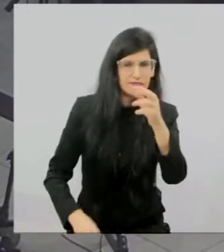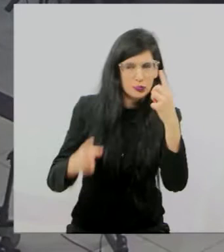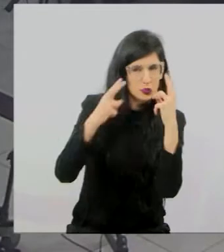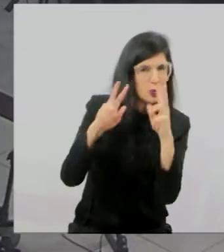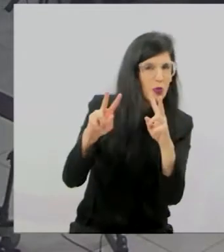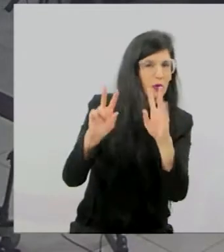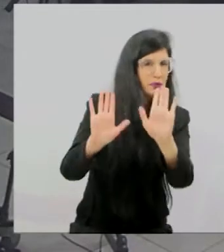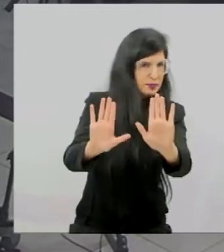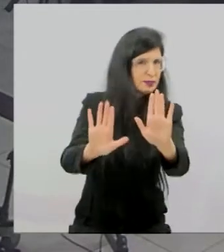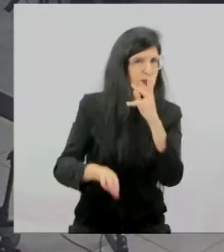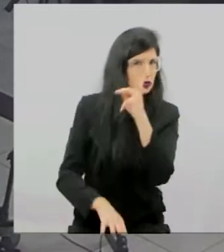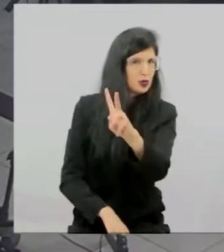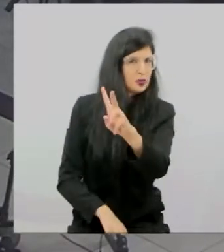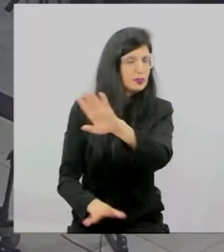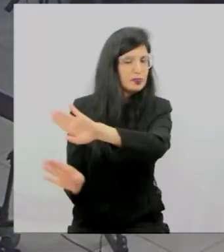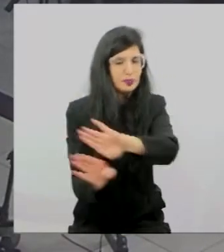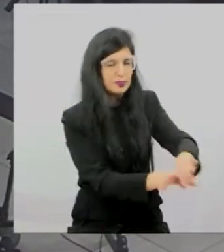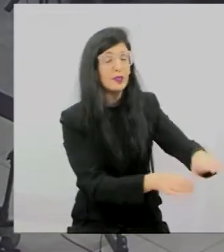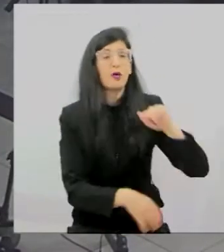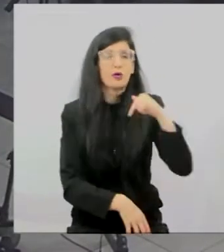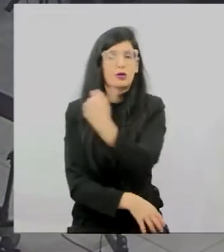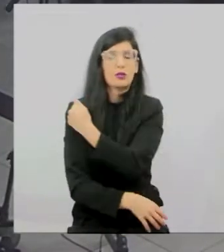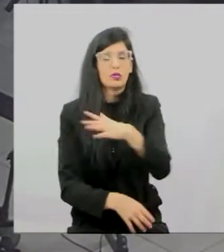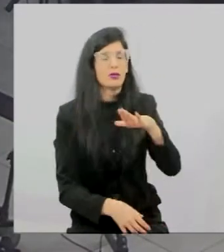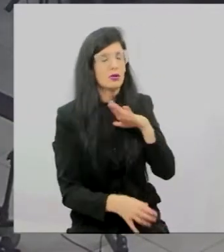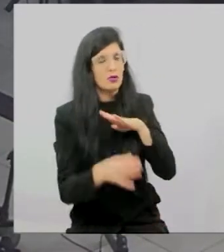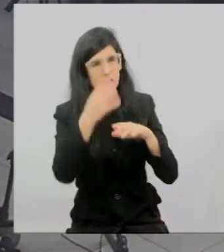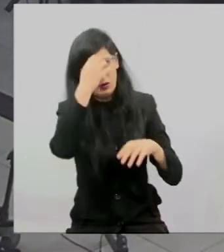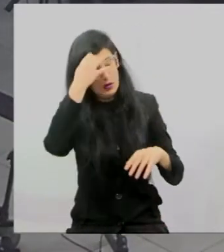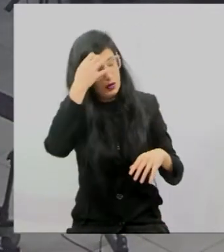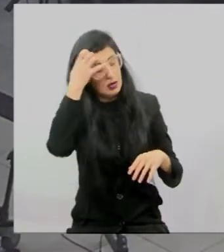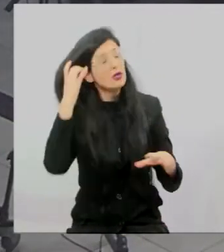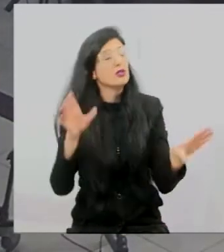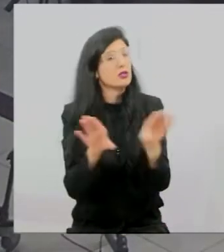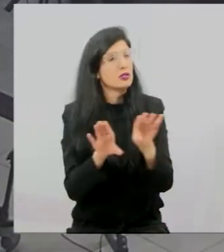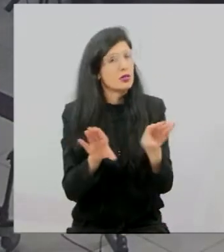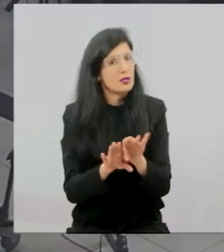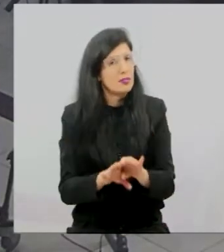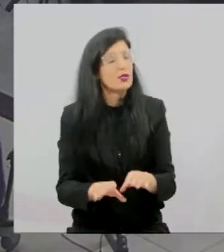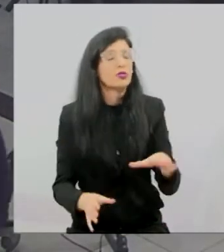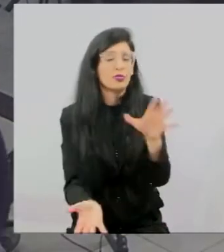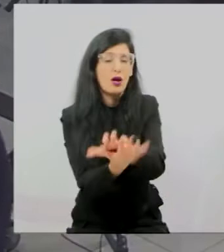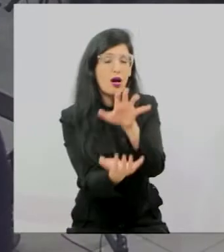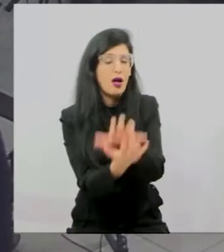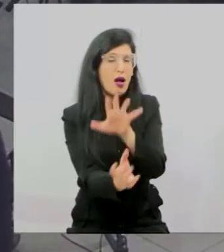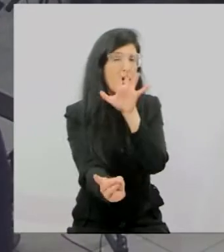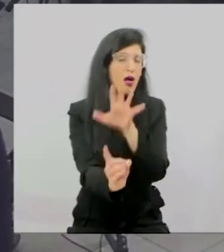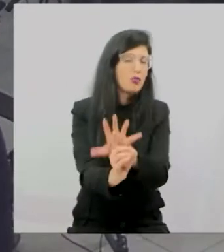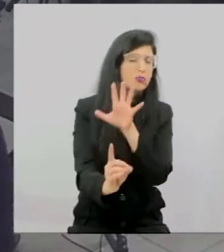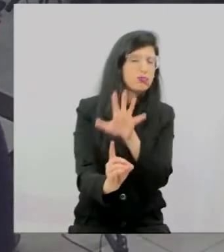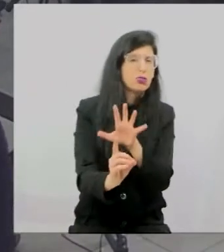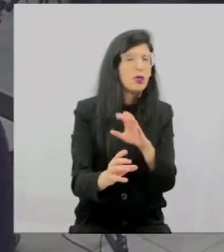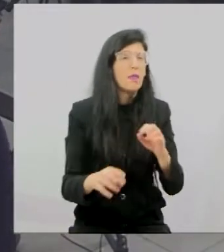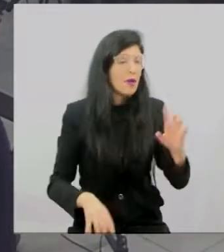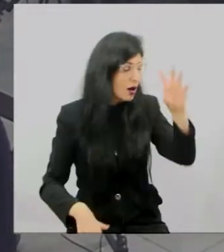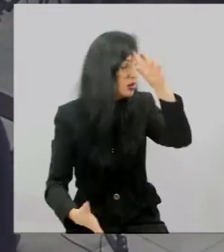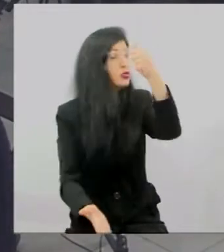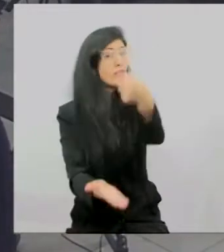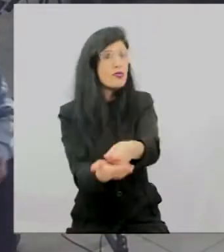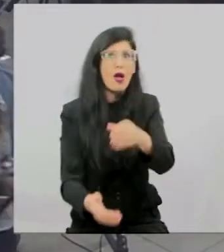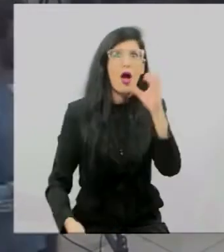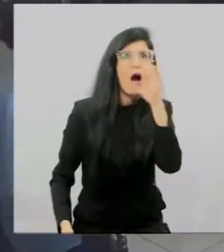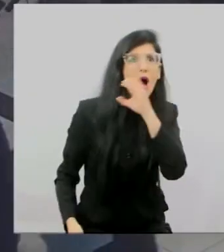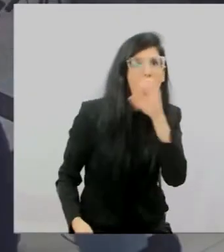vereadores, munícipes e Jacareí também façam pressão nessa questão da marginal na Dutra. A gente